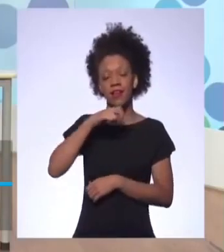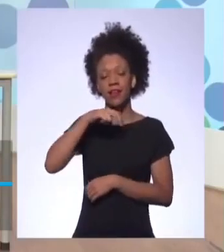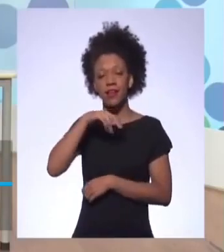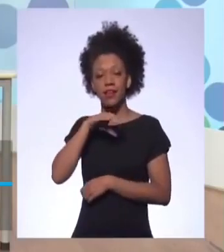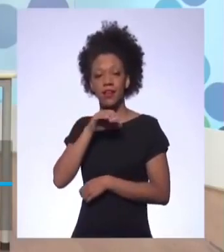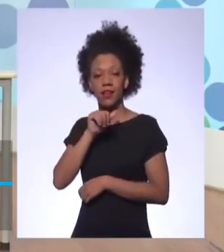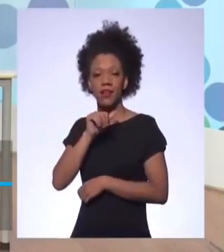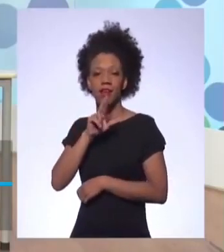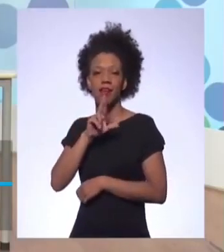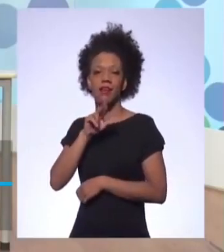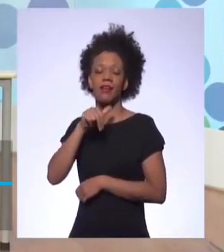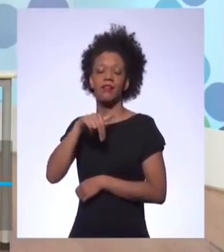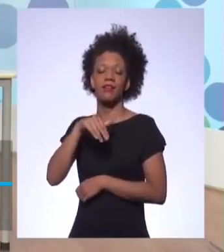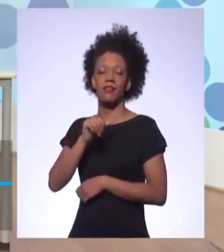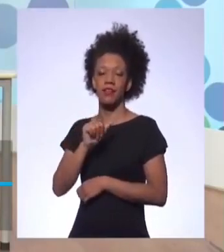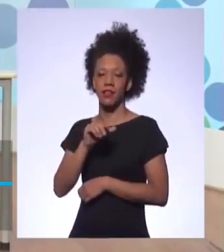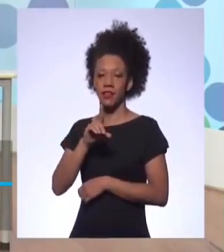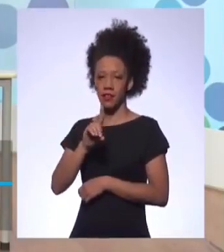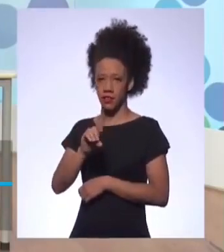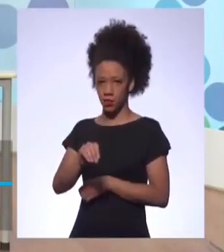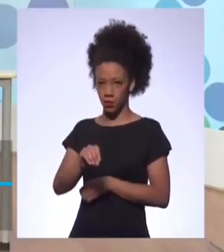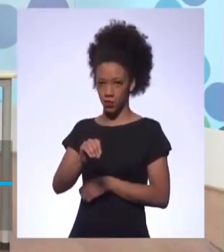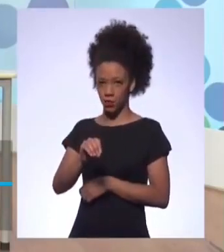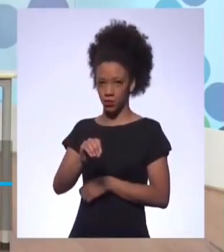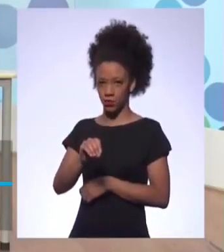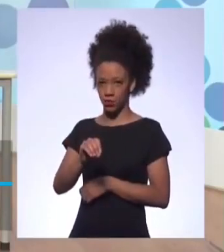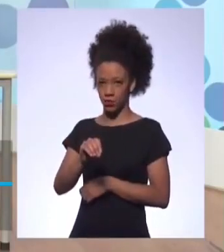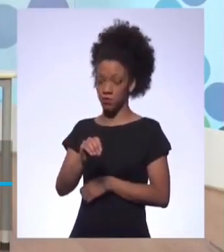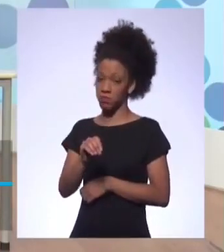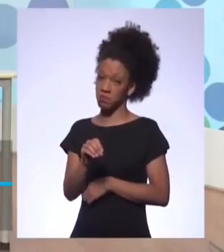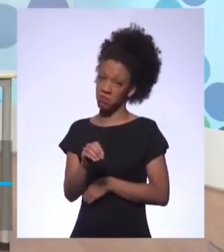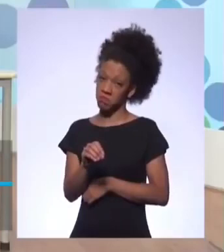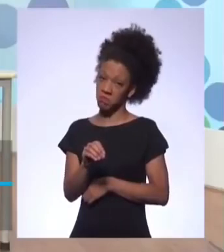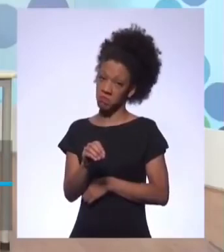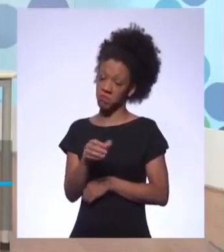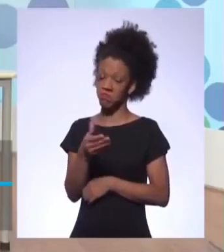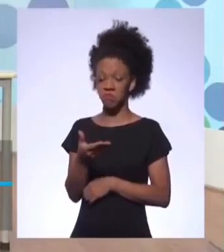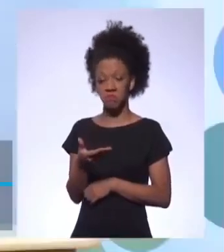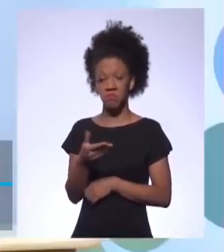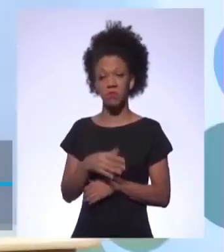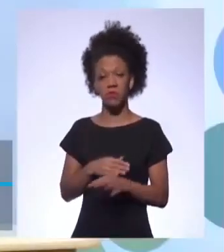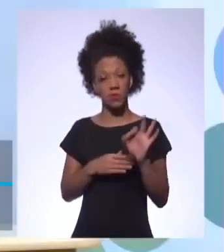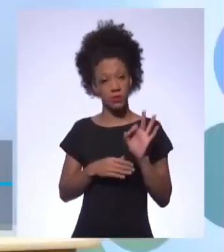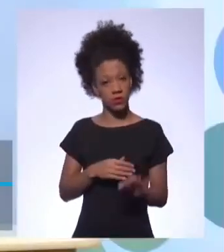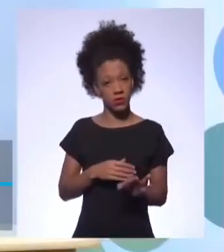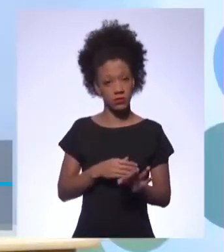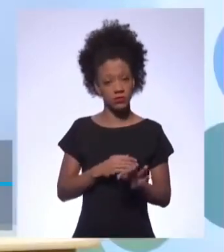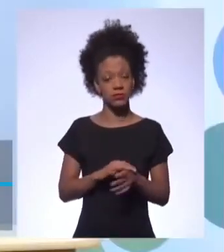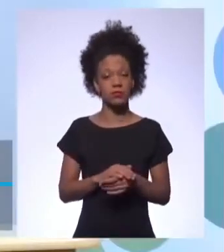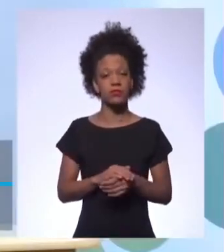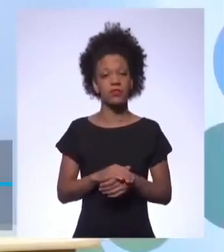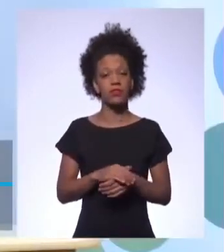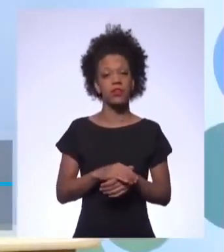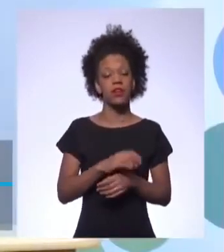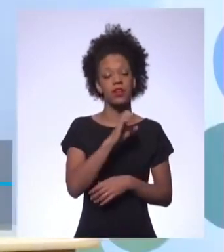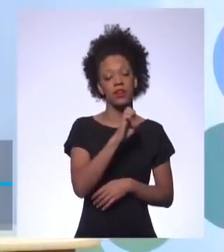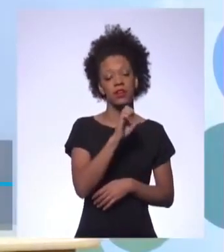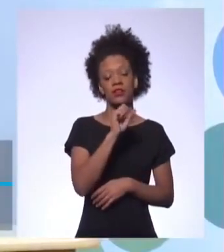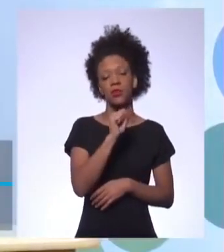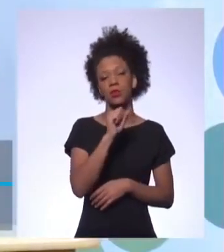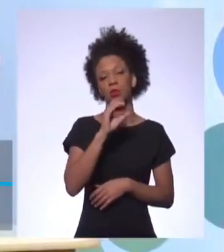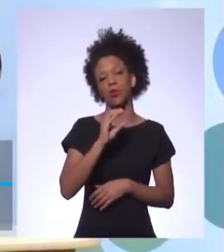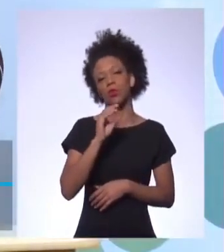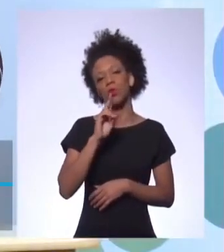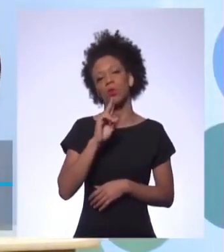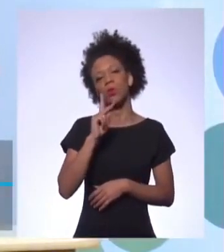pessoas falam errado, mas o certo o escrito é esculpido e encarnado. Aí tem a ver com aquela questão